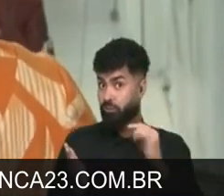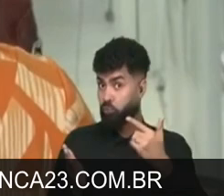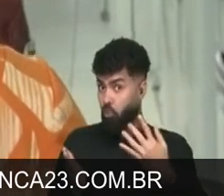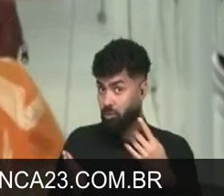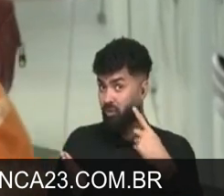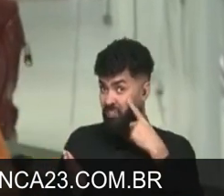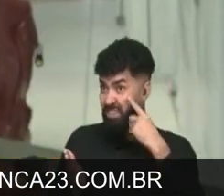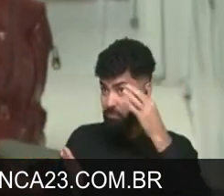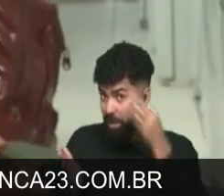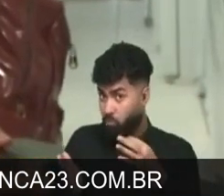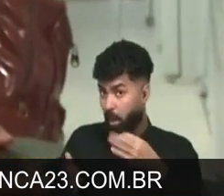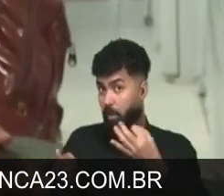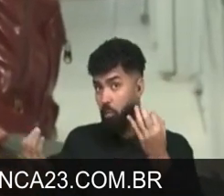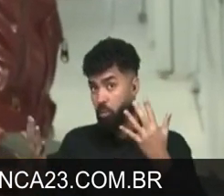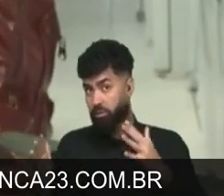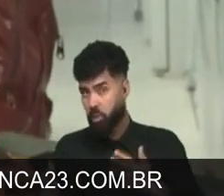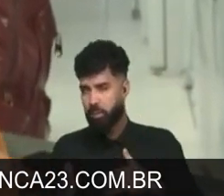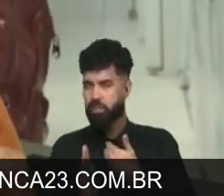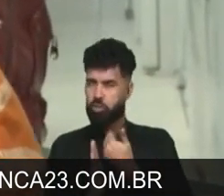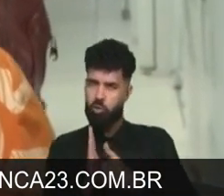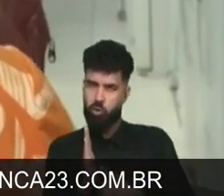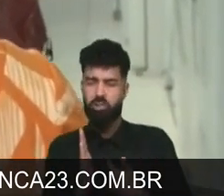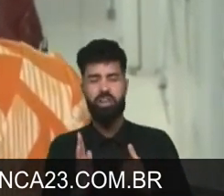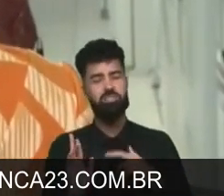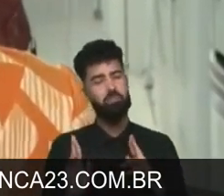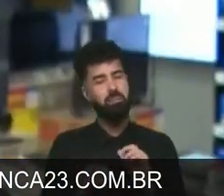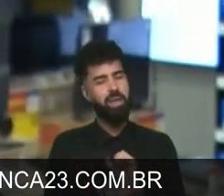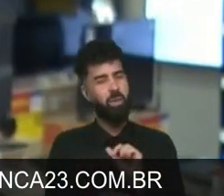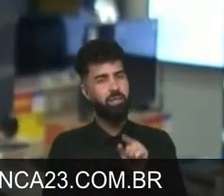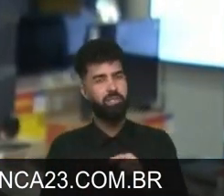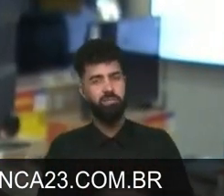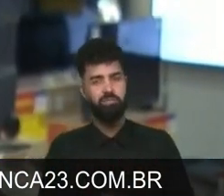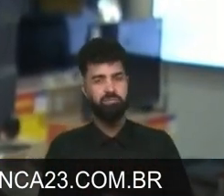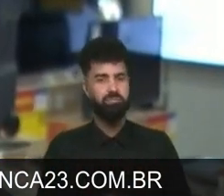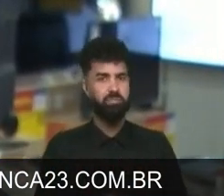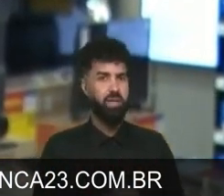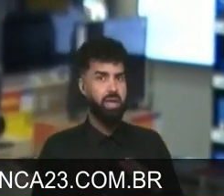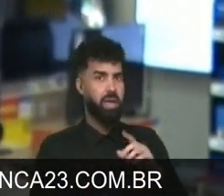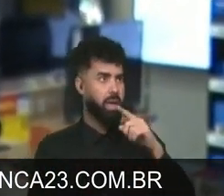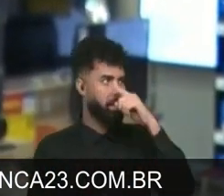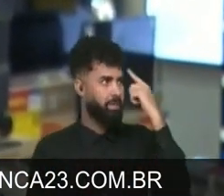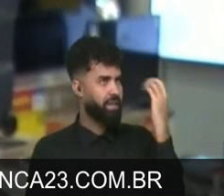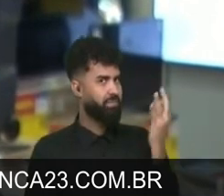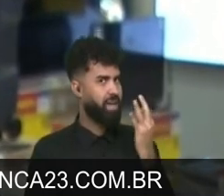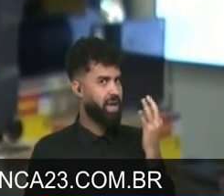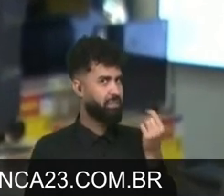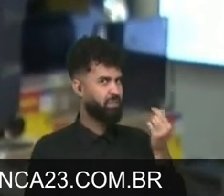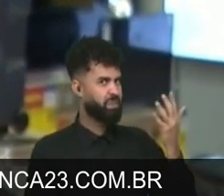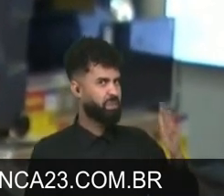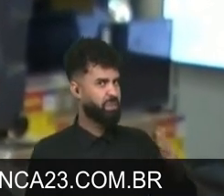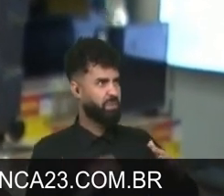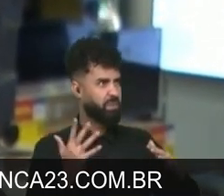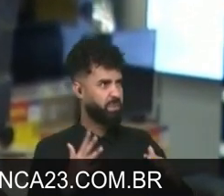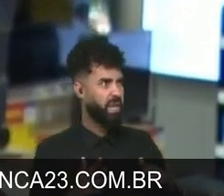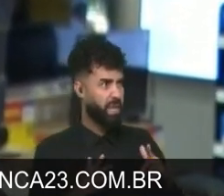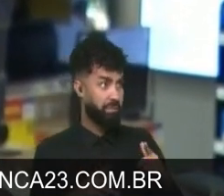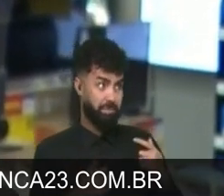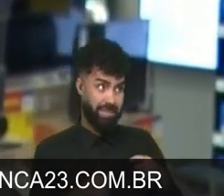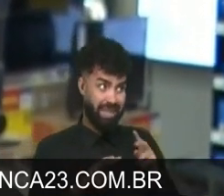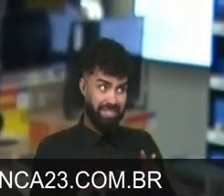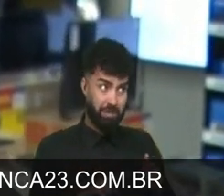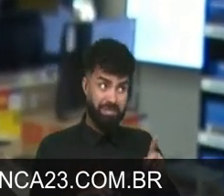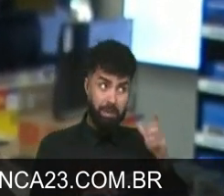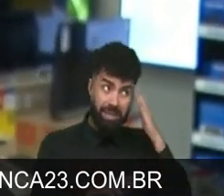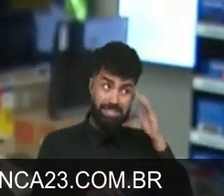ter promoção. Se vai ter um descontozinho, né? Que esperamos isso. Black Friday chegando, tem que ficar atento aos preços para saber se realmente vai ter promoção no dia, né? É,